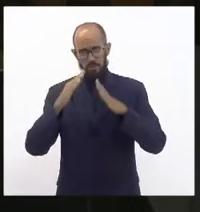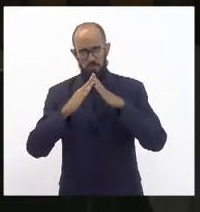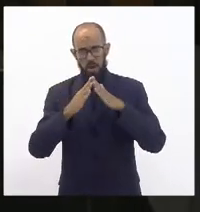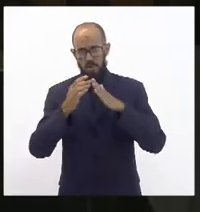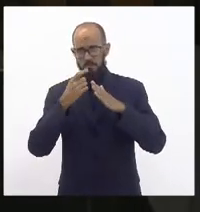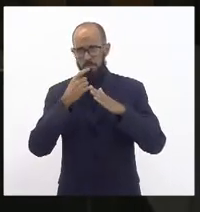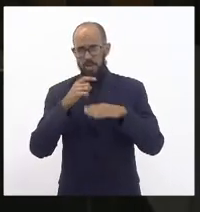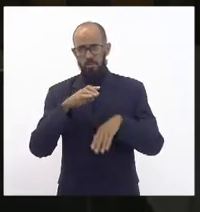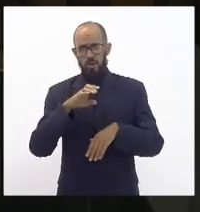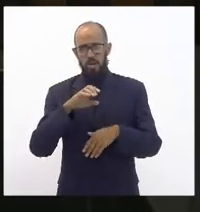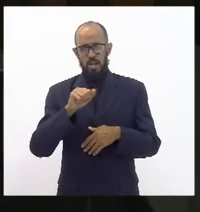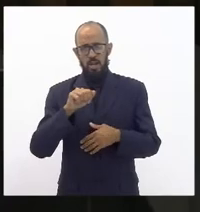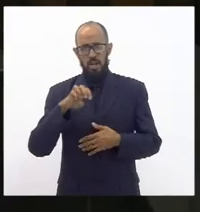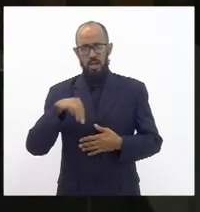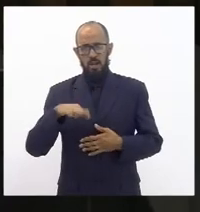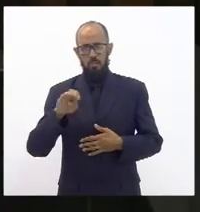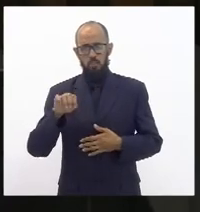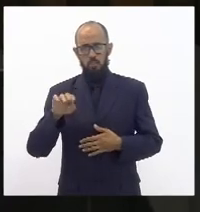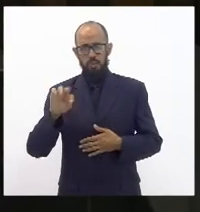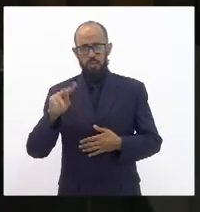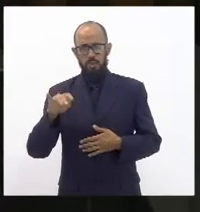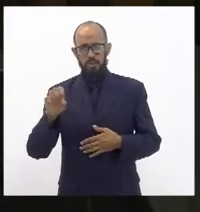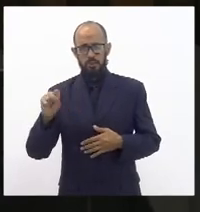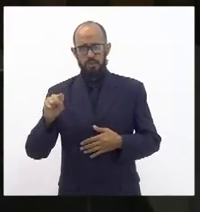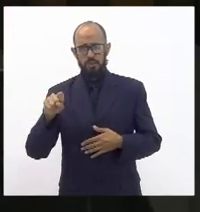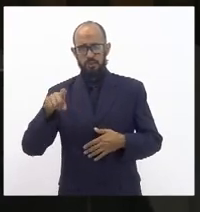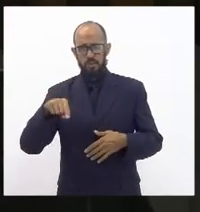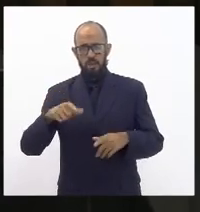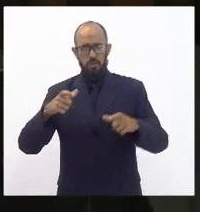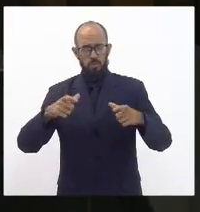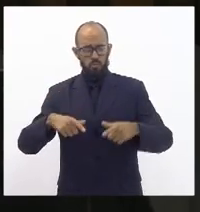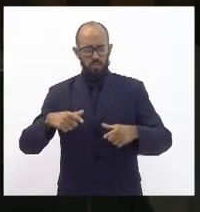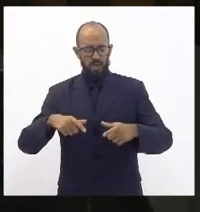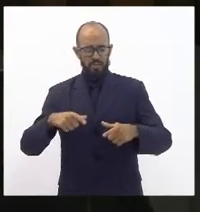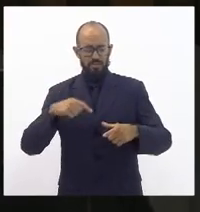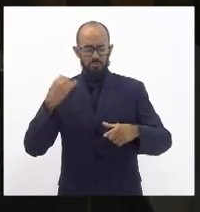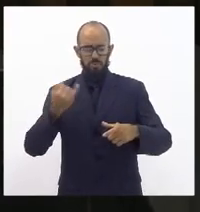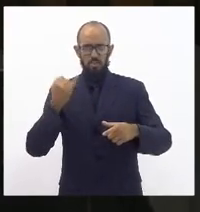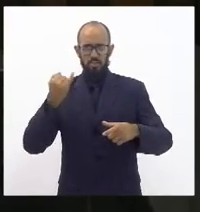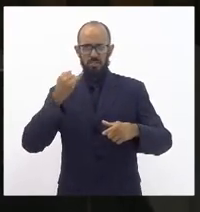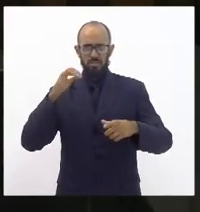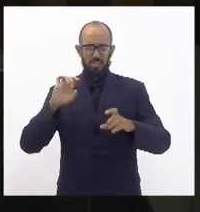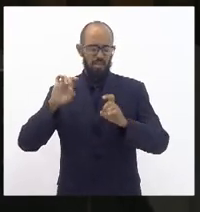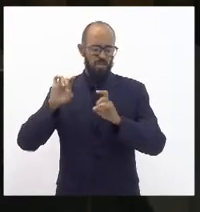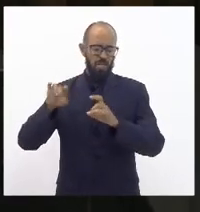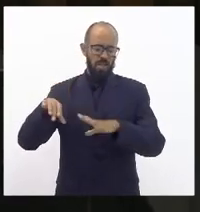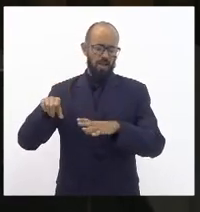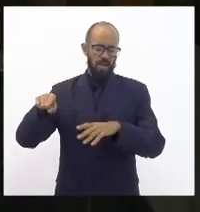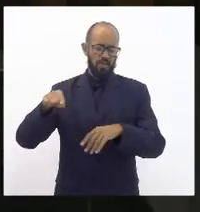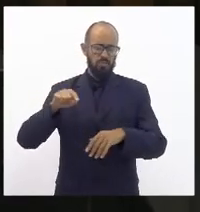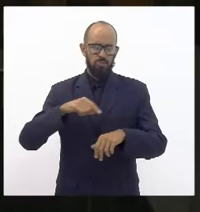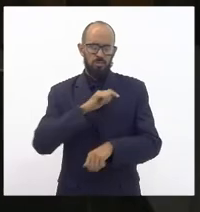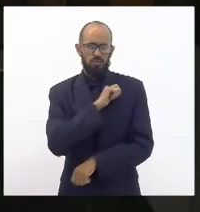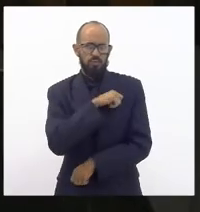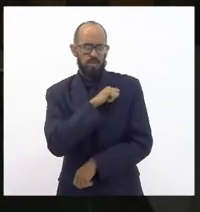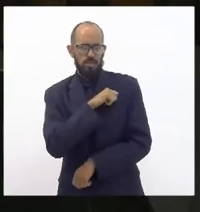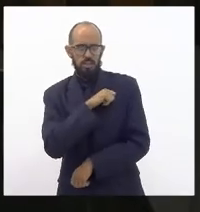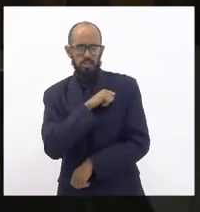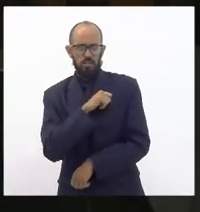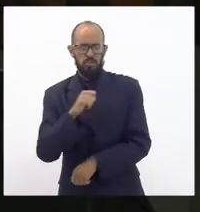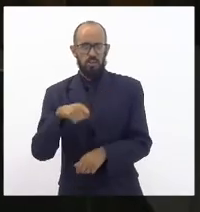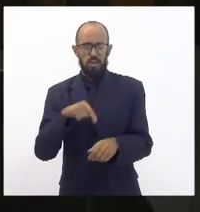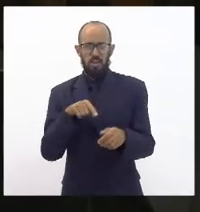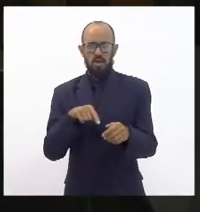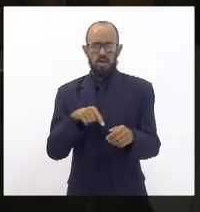são pontos importantíssimos e largados deixados de lado pela fiscalização da prefeitura